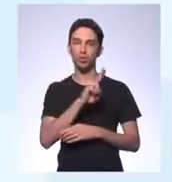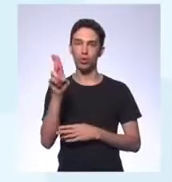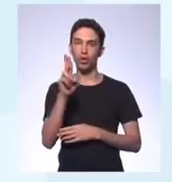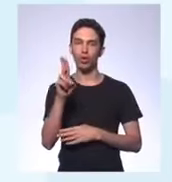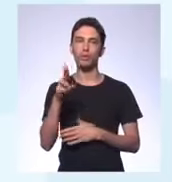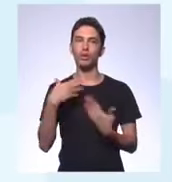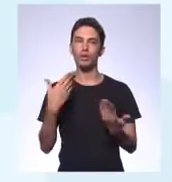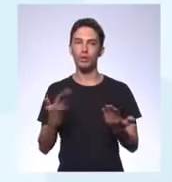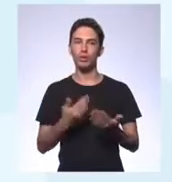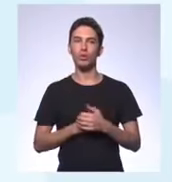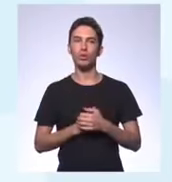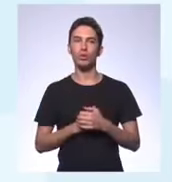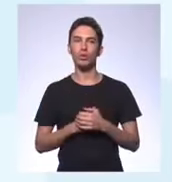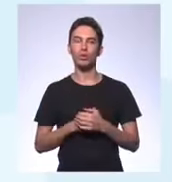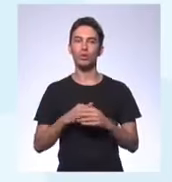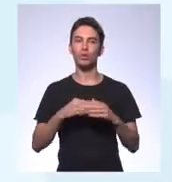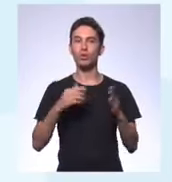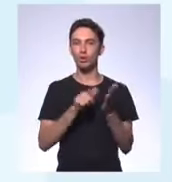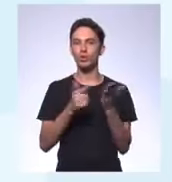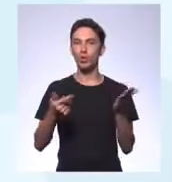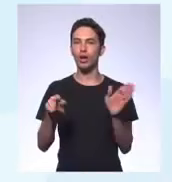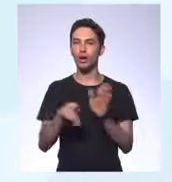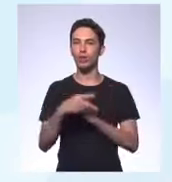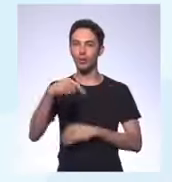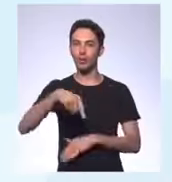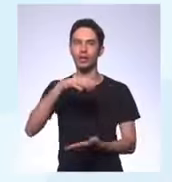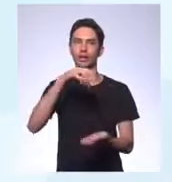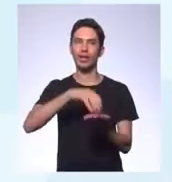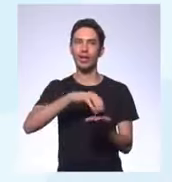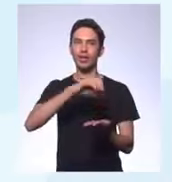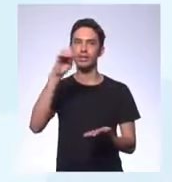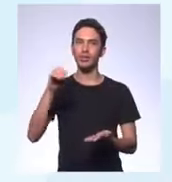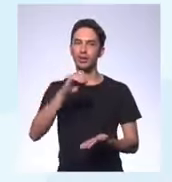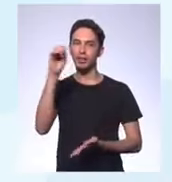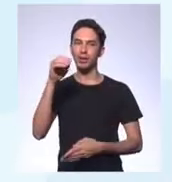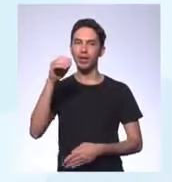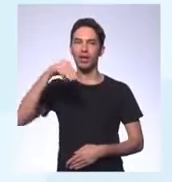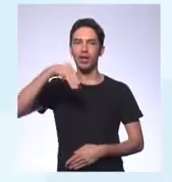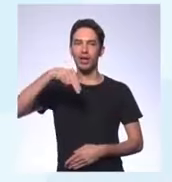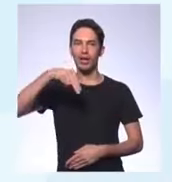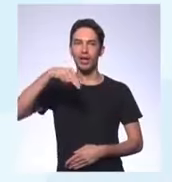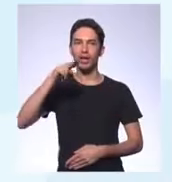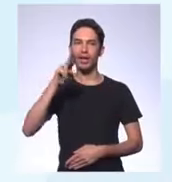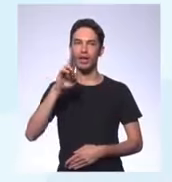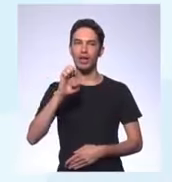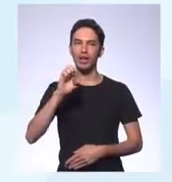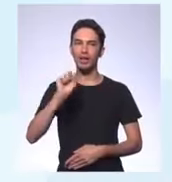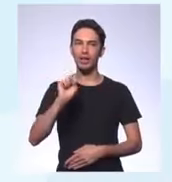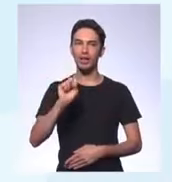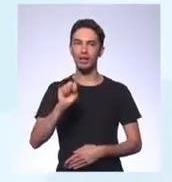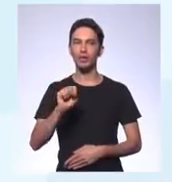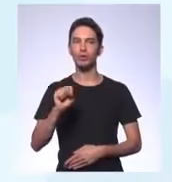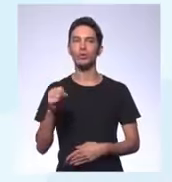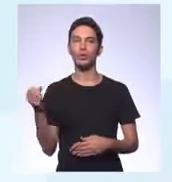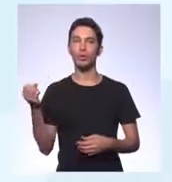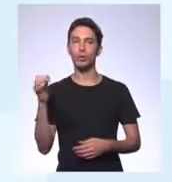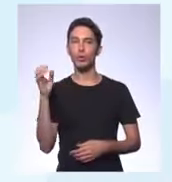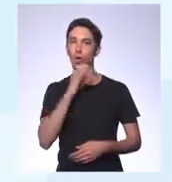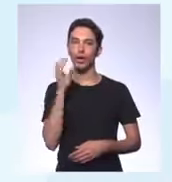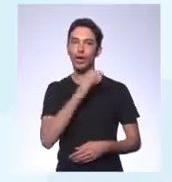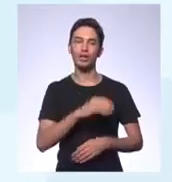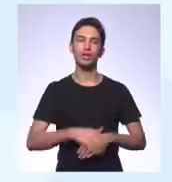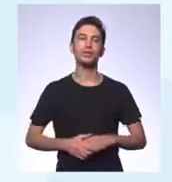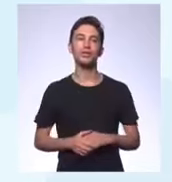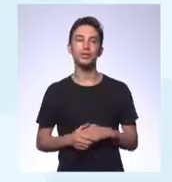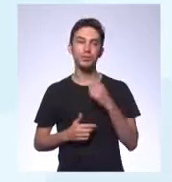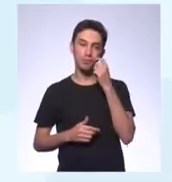do nosso jornalzinho aí, tá? CMSP News Urgente. Aí, vamos reproduzir